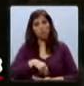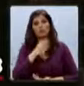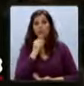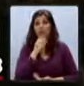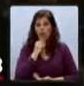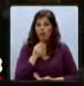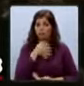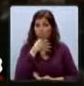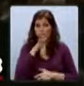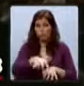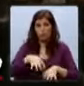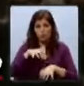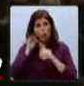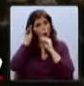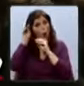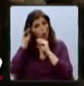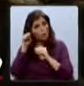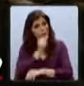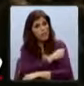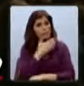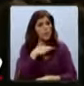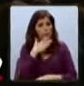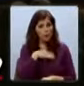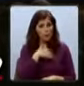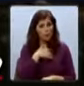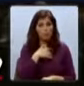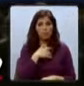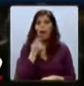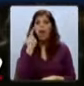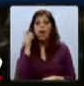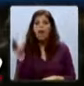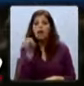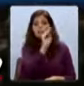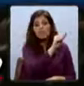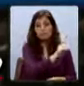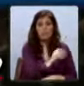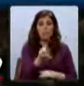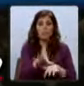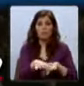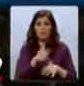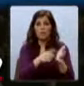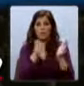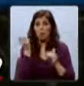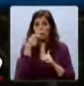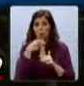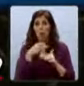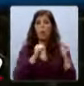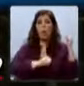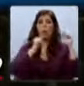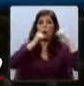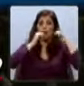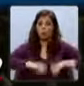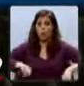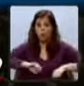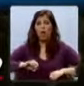a conselheira para a Segurança Nacional da Casa Branca exortou os parlamentares americanos a não boicotarem o acordo, votando novas